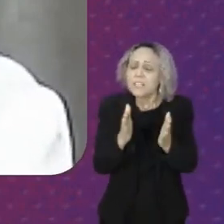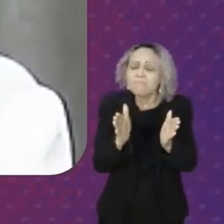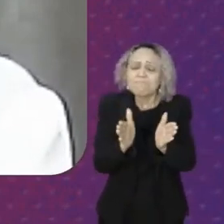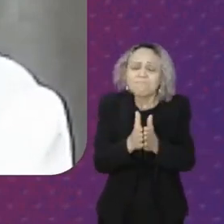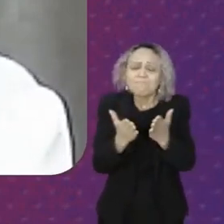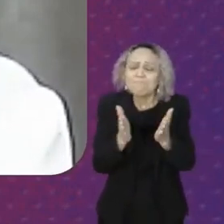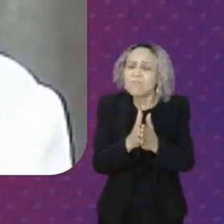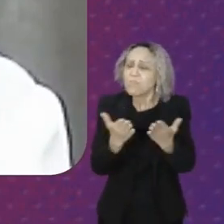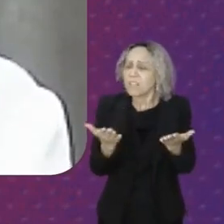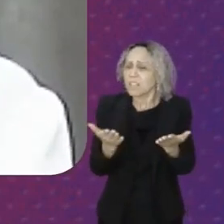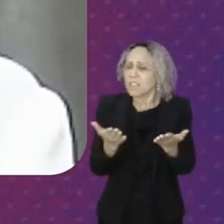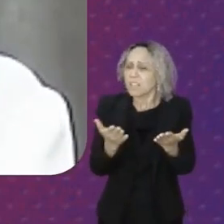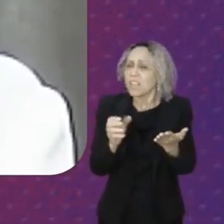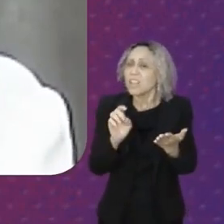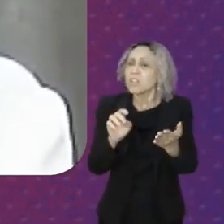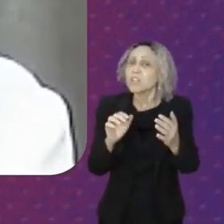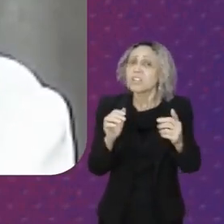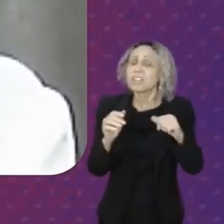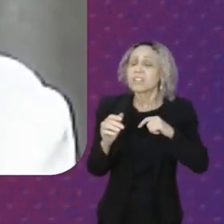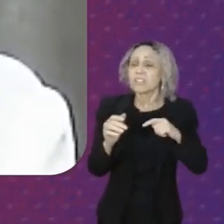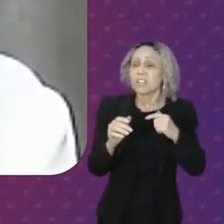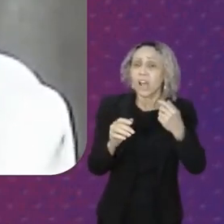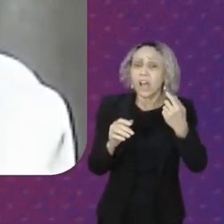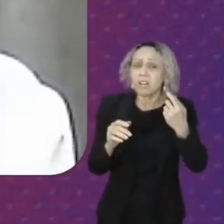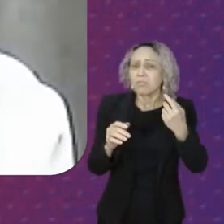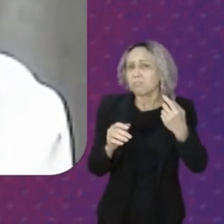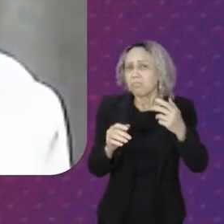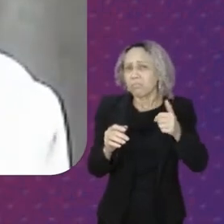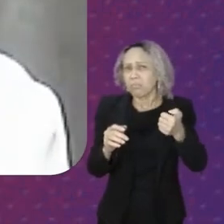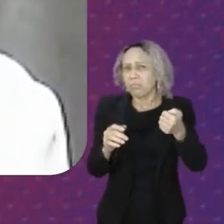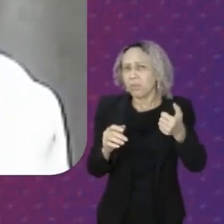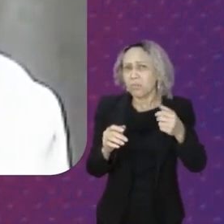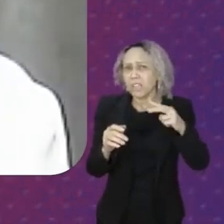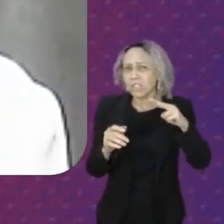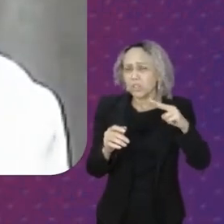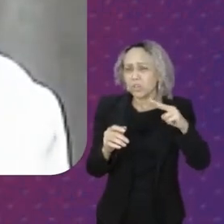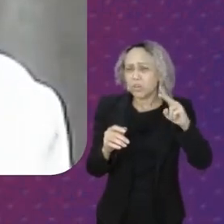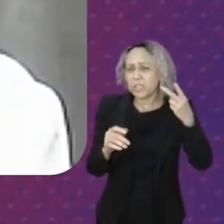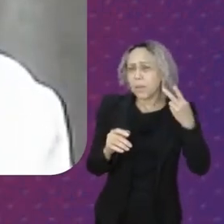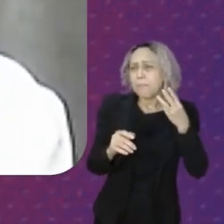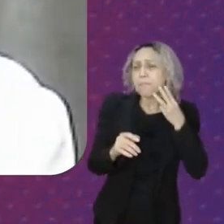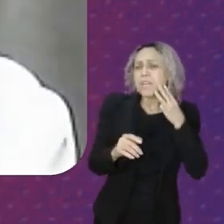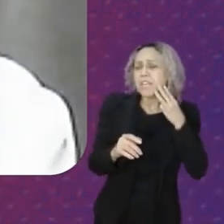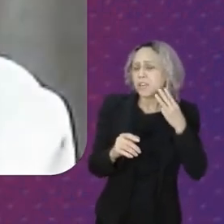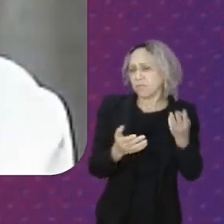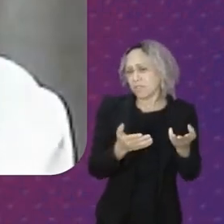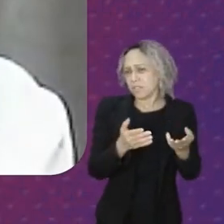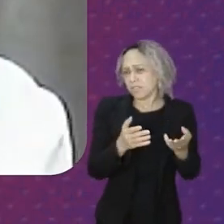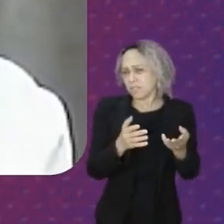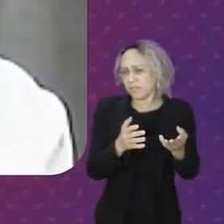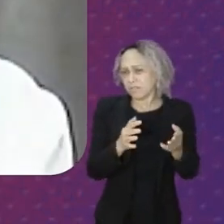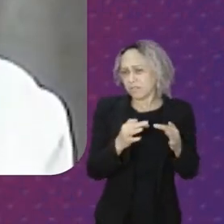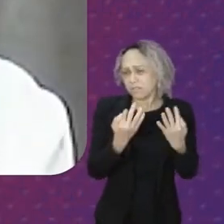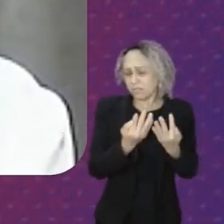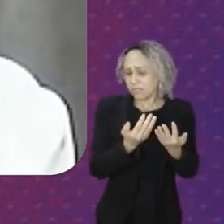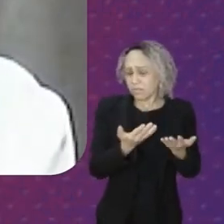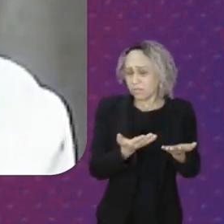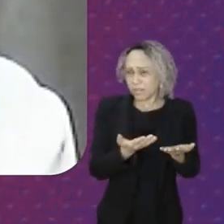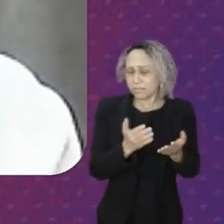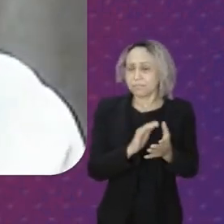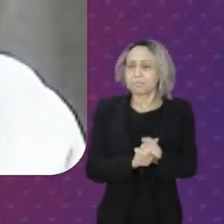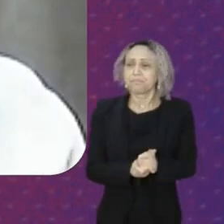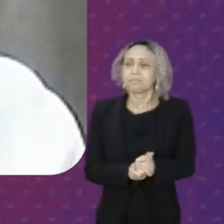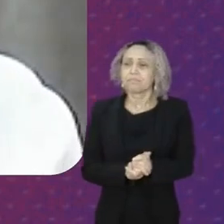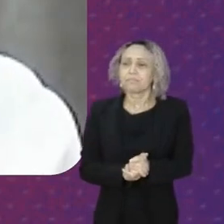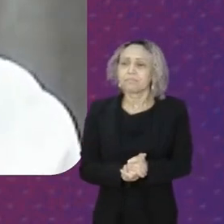por exemplo, as pessoas zanzando. No ano passado eu estive lá, inclusive, zanzando pelas ruas de noite até de madrugada, procurando